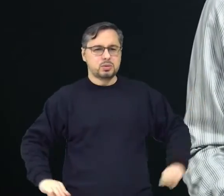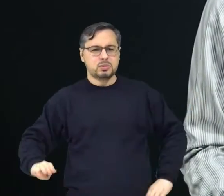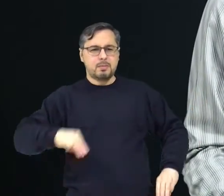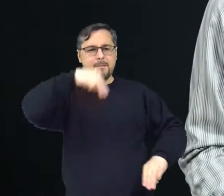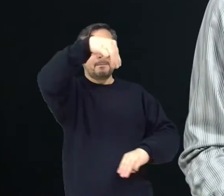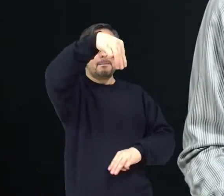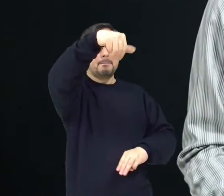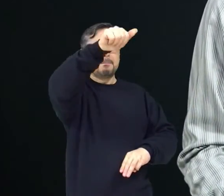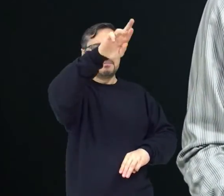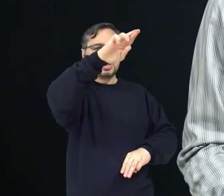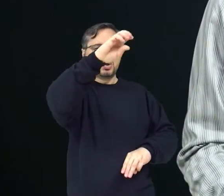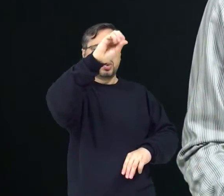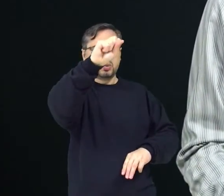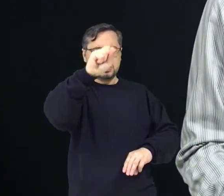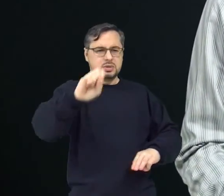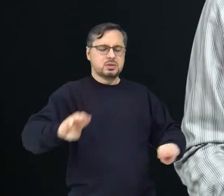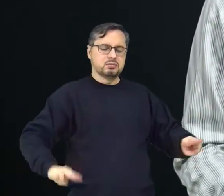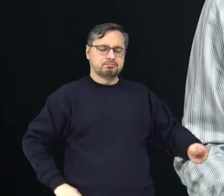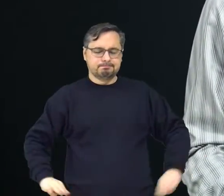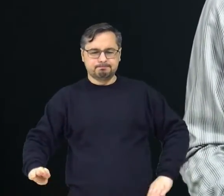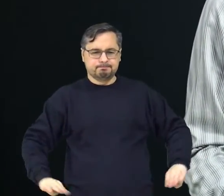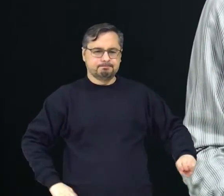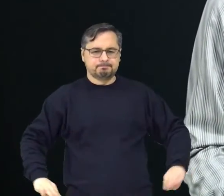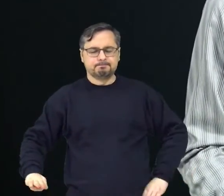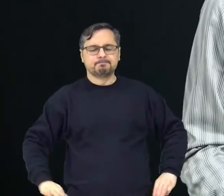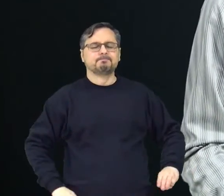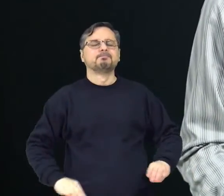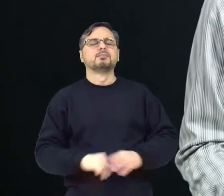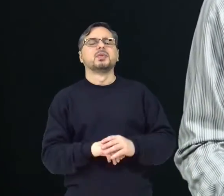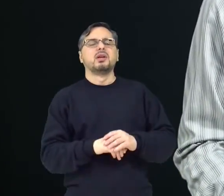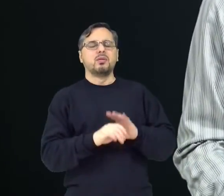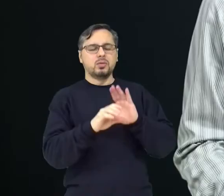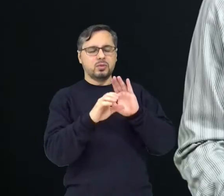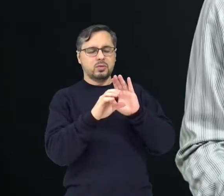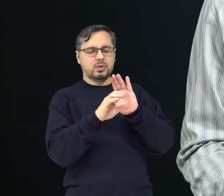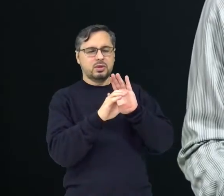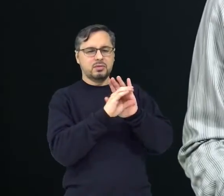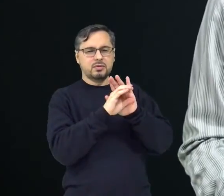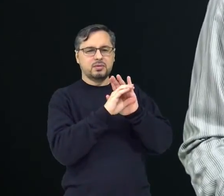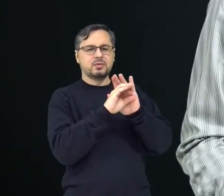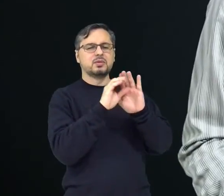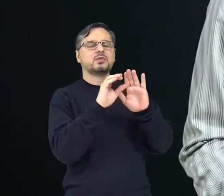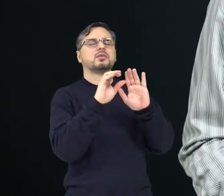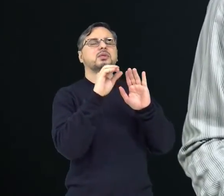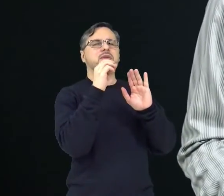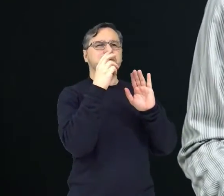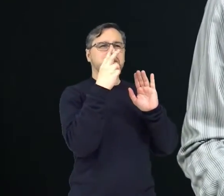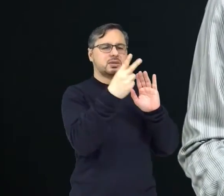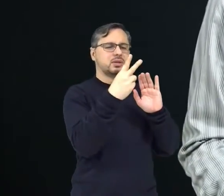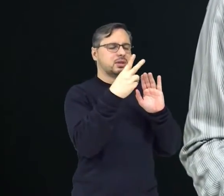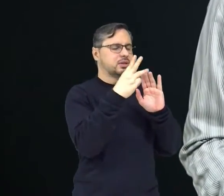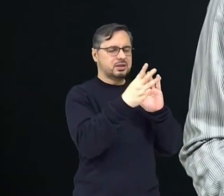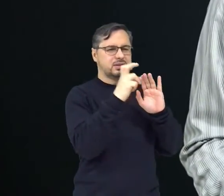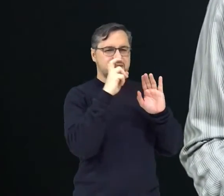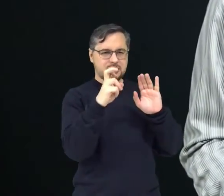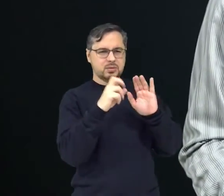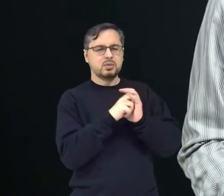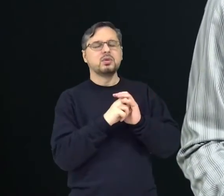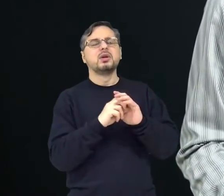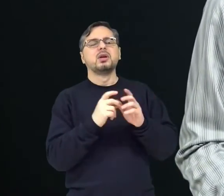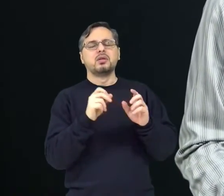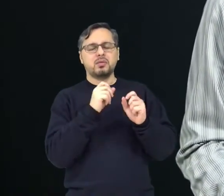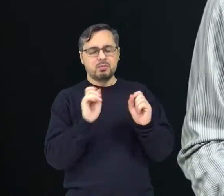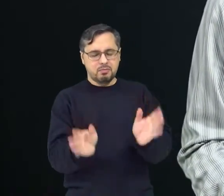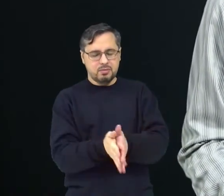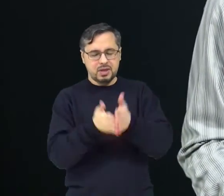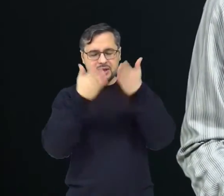versículo 25, ou melhor, a partir do versículo 35, quando nós temos um episódio magnífico,